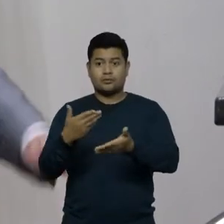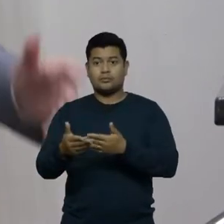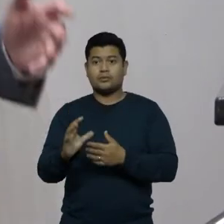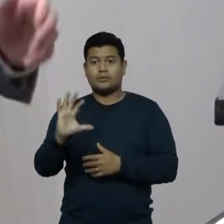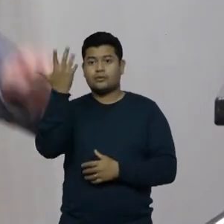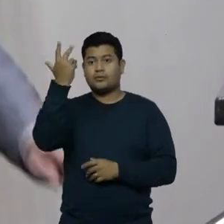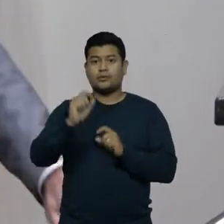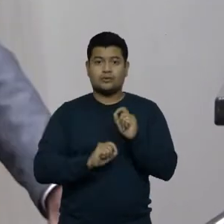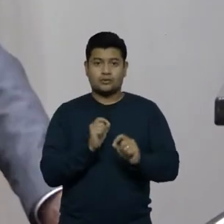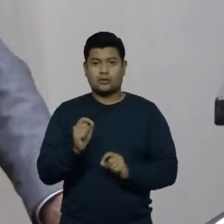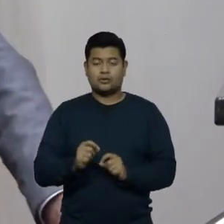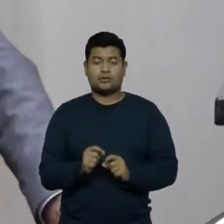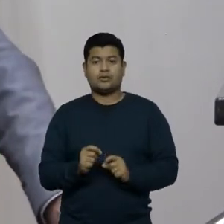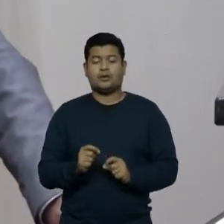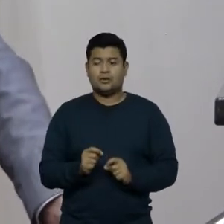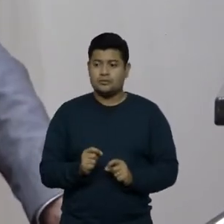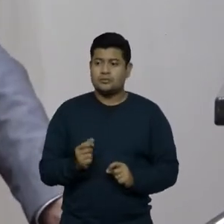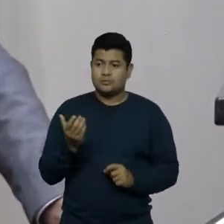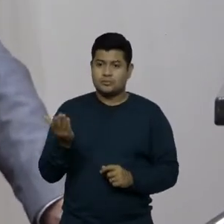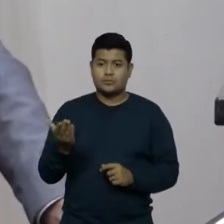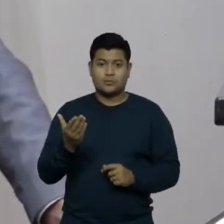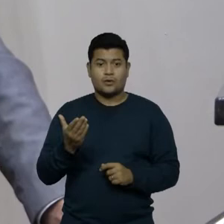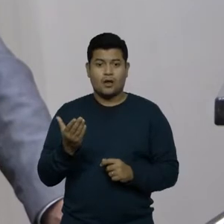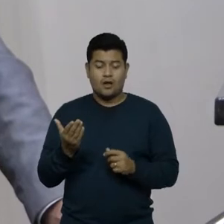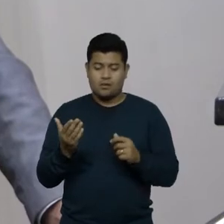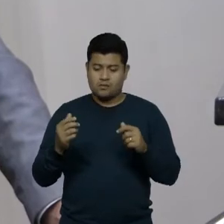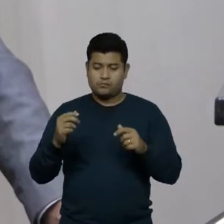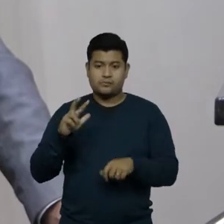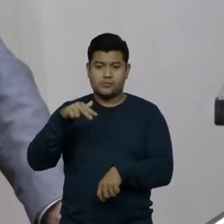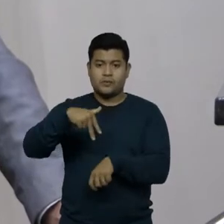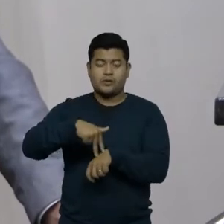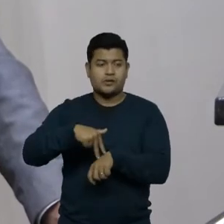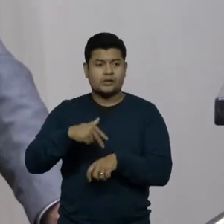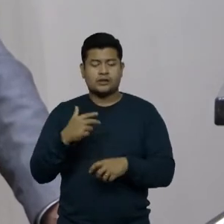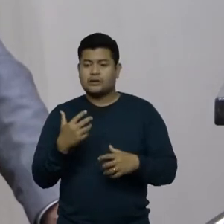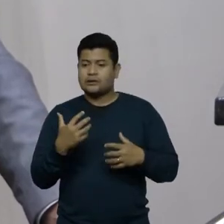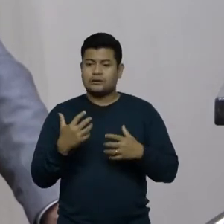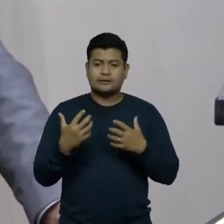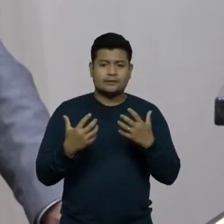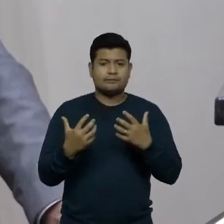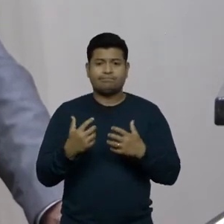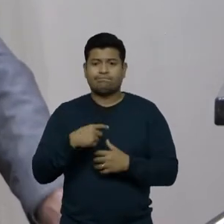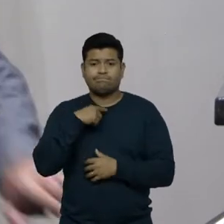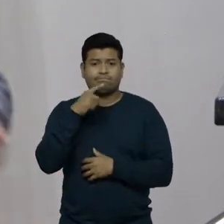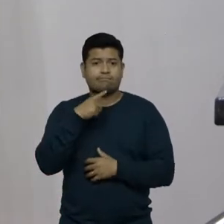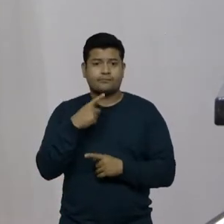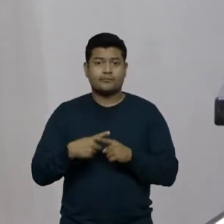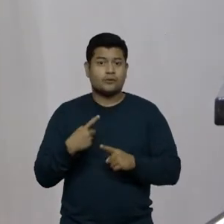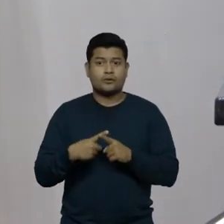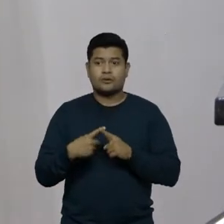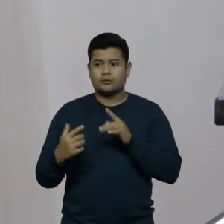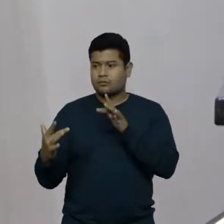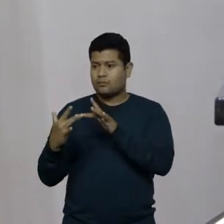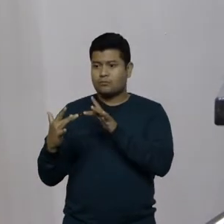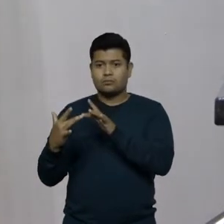sequer o que falar e a gente tem que entender